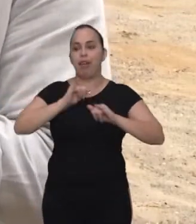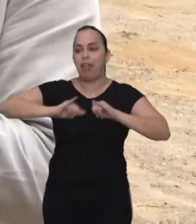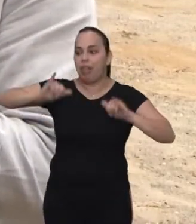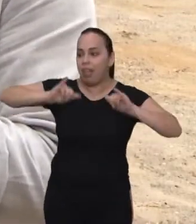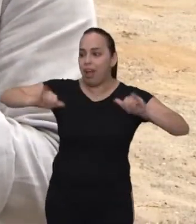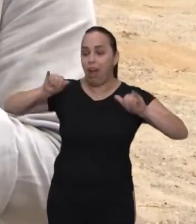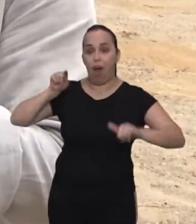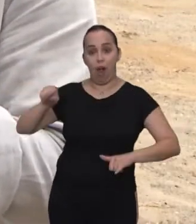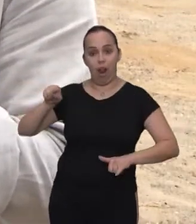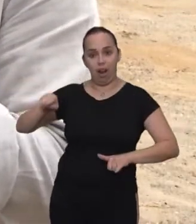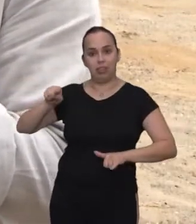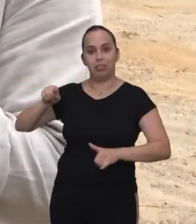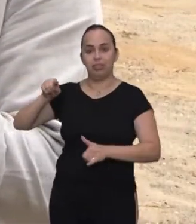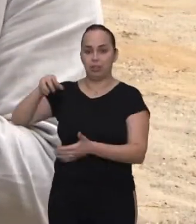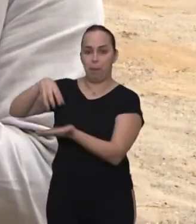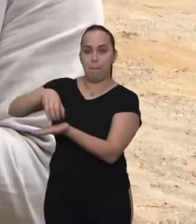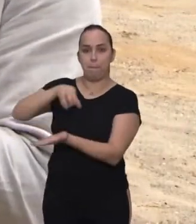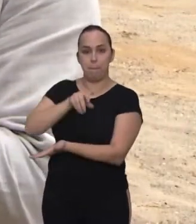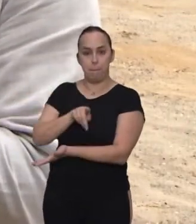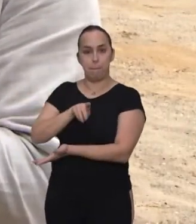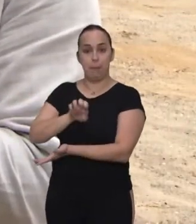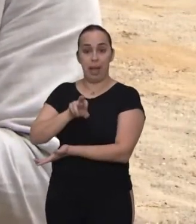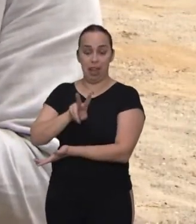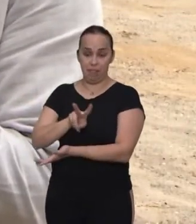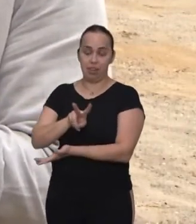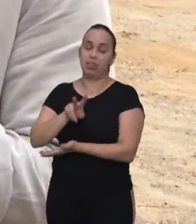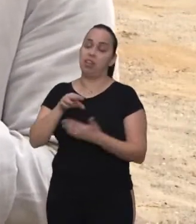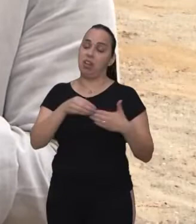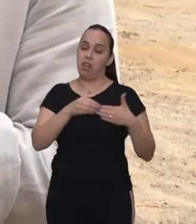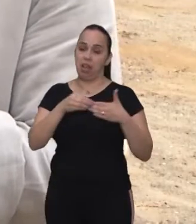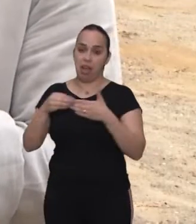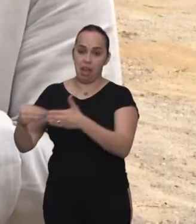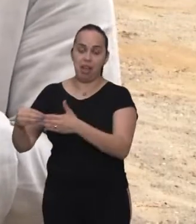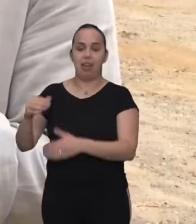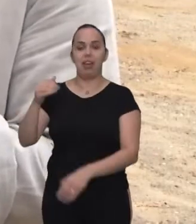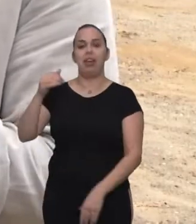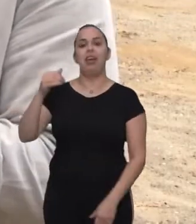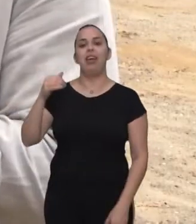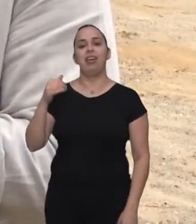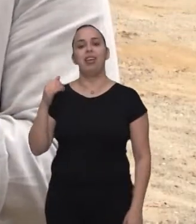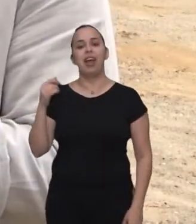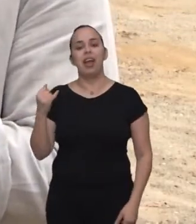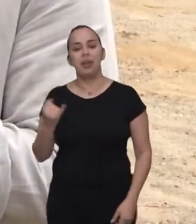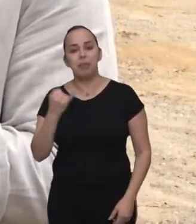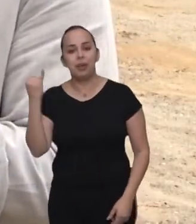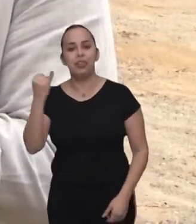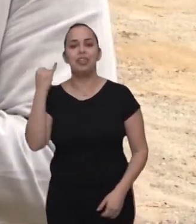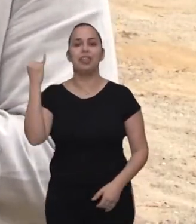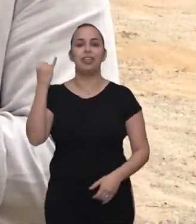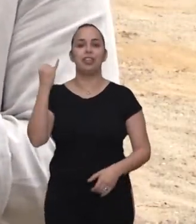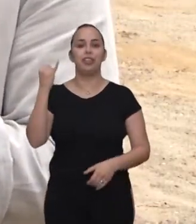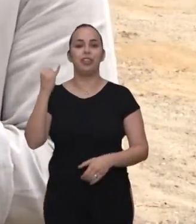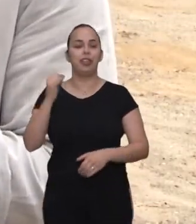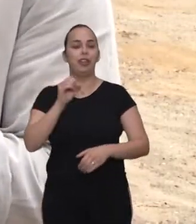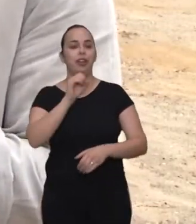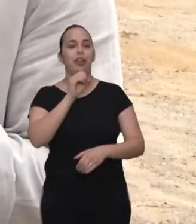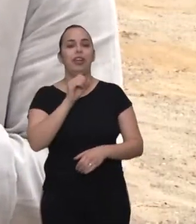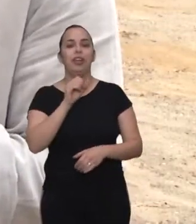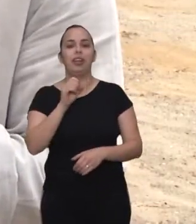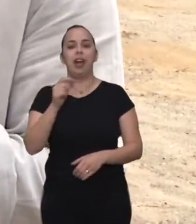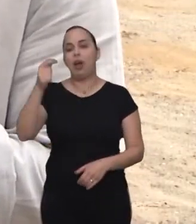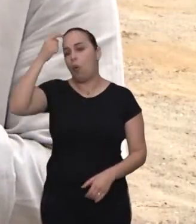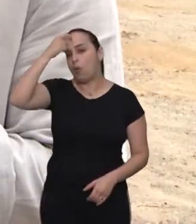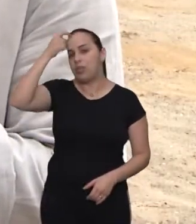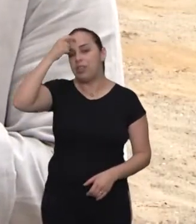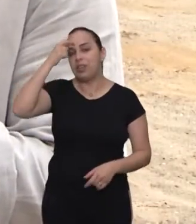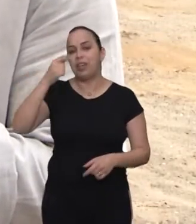de uma pessoa para outra boca a boca dos pés que tem na cidade então para gente é muito importante isso evita também claro a o descarte irregular